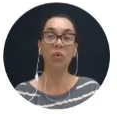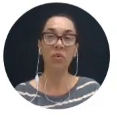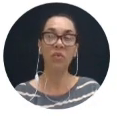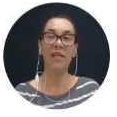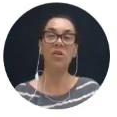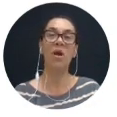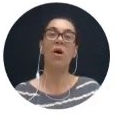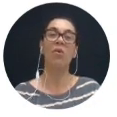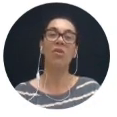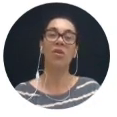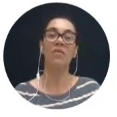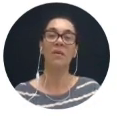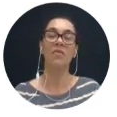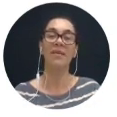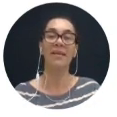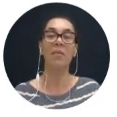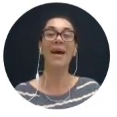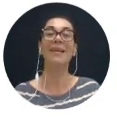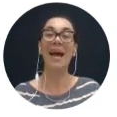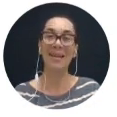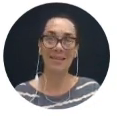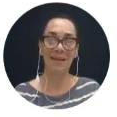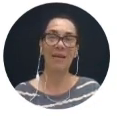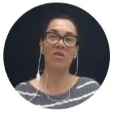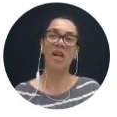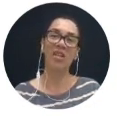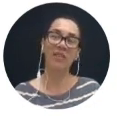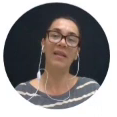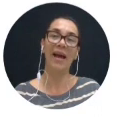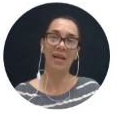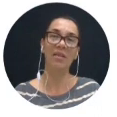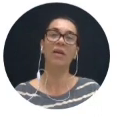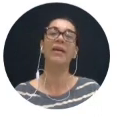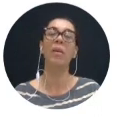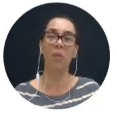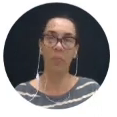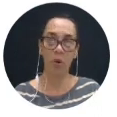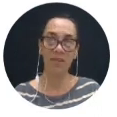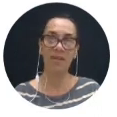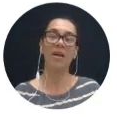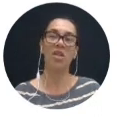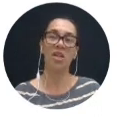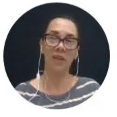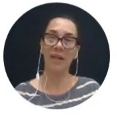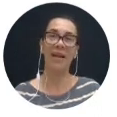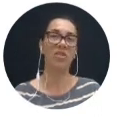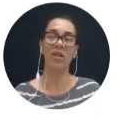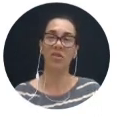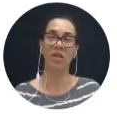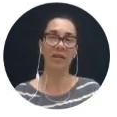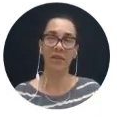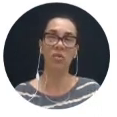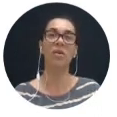num outro vídeo onde nós vamos fazer uma análise de atividades e até uma proposta de